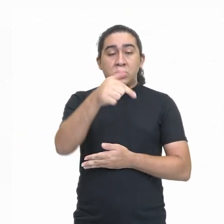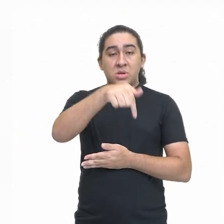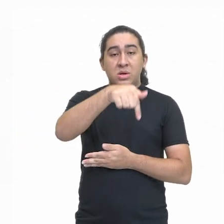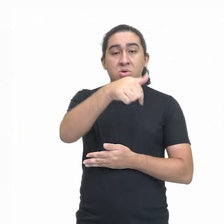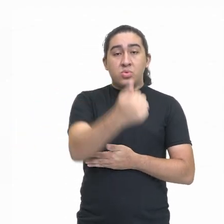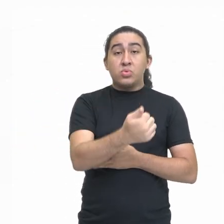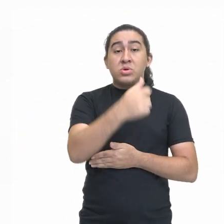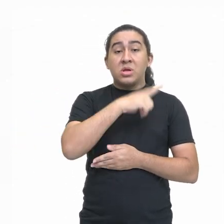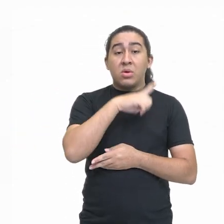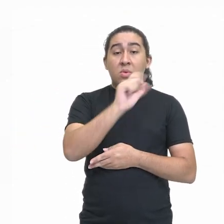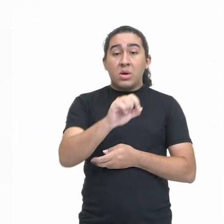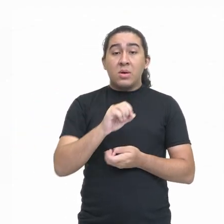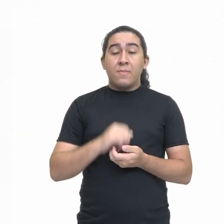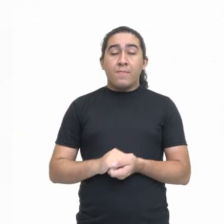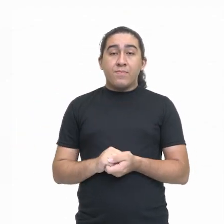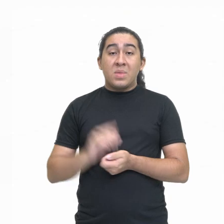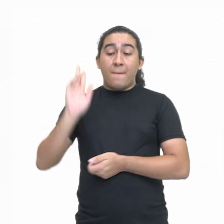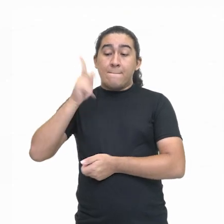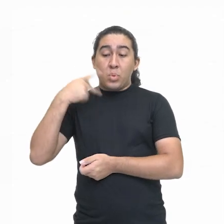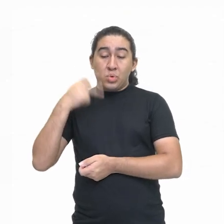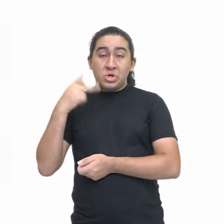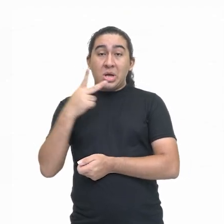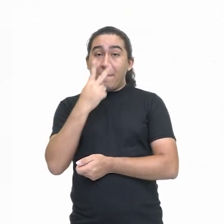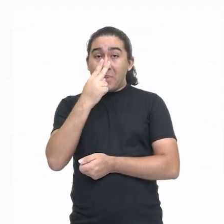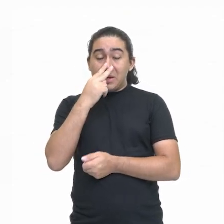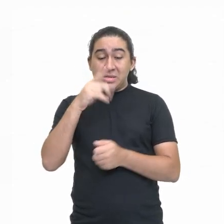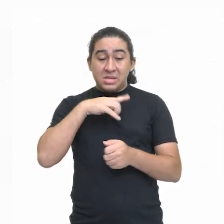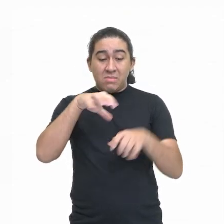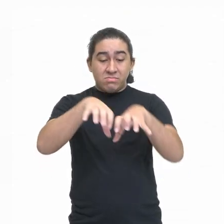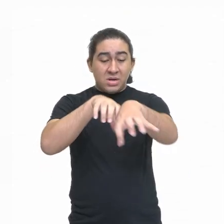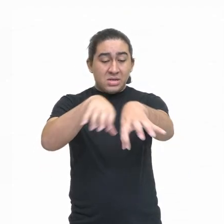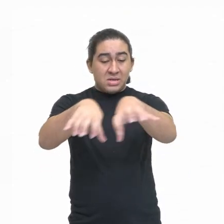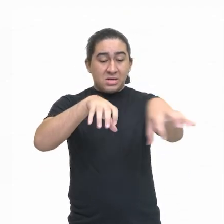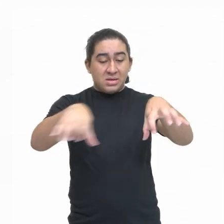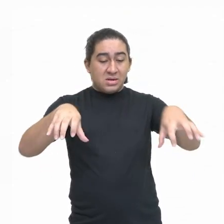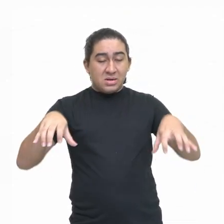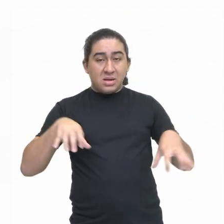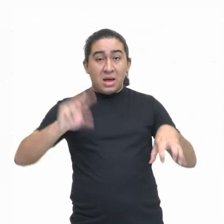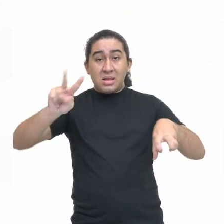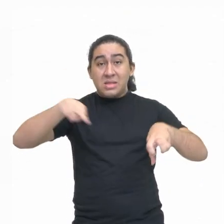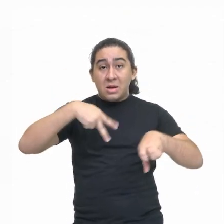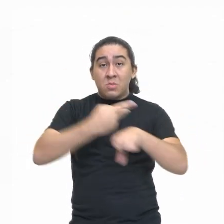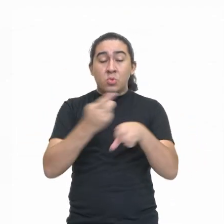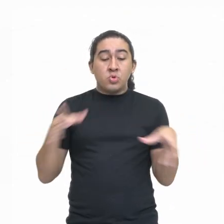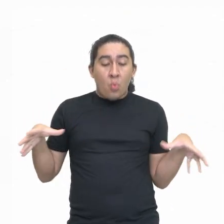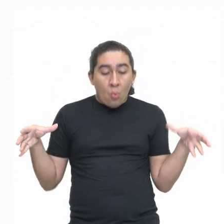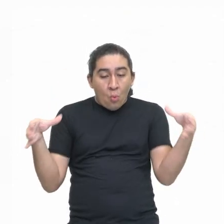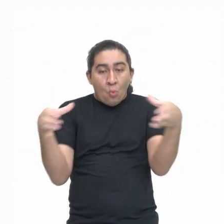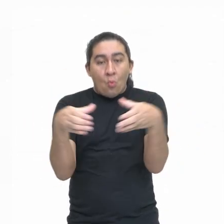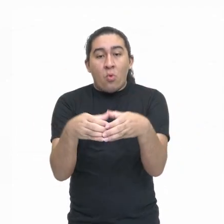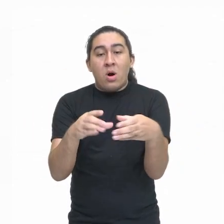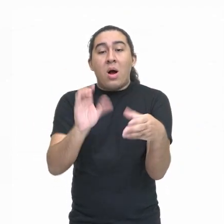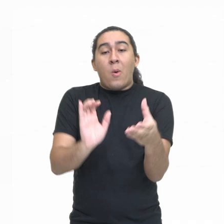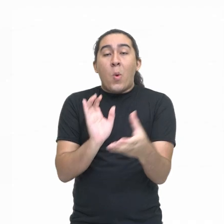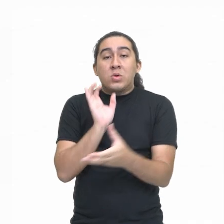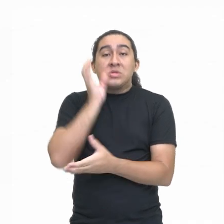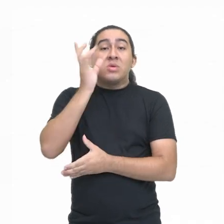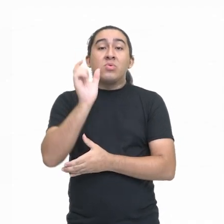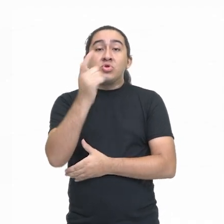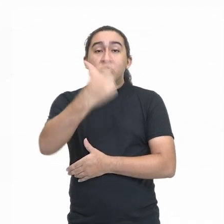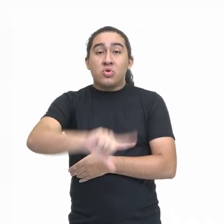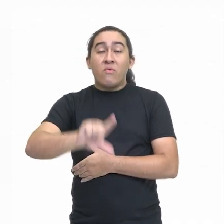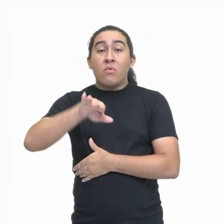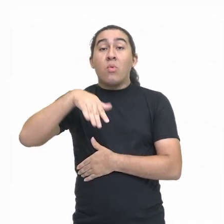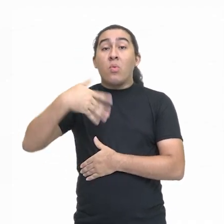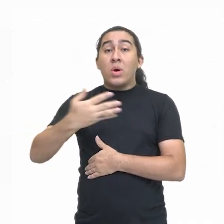uma fragmentação política. E a unificação territorial e política da China só aconteceu